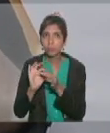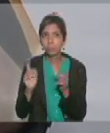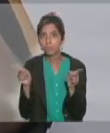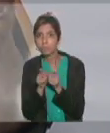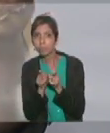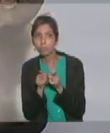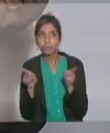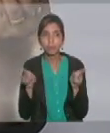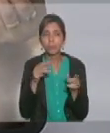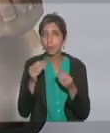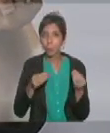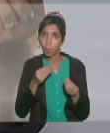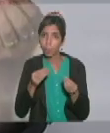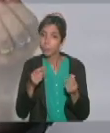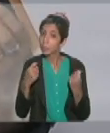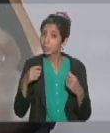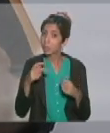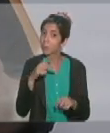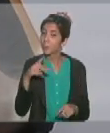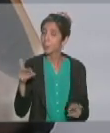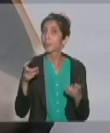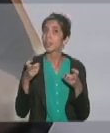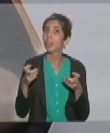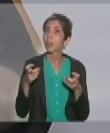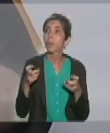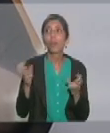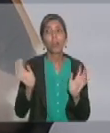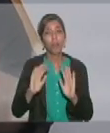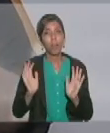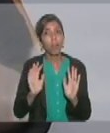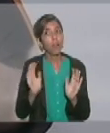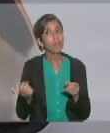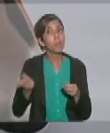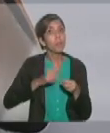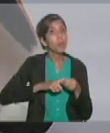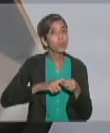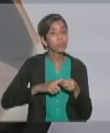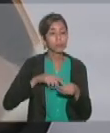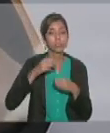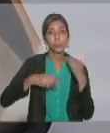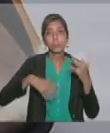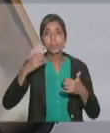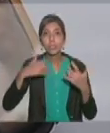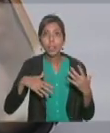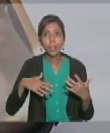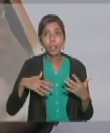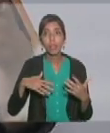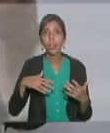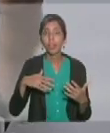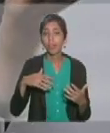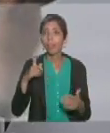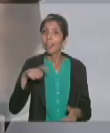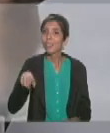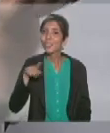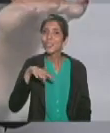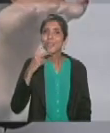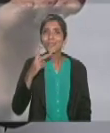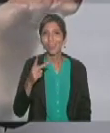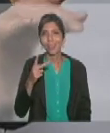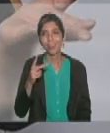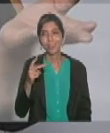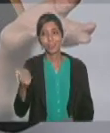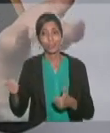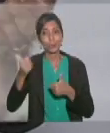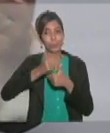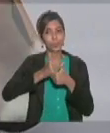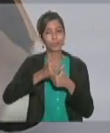e encurtar. O professor tem que ter esse time, né? Não, a gente já... Vamos voltar um pouco aqui. Então, o professor... É isso que a gente fala da